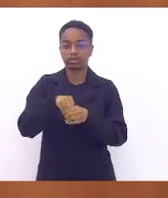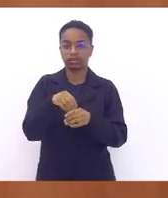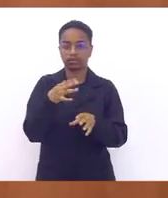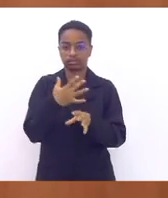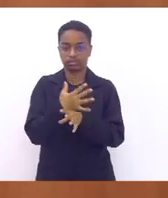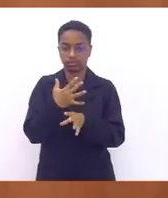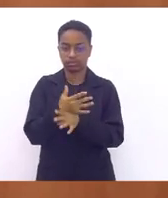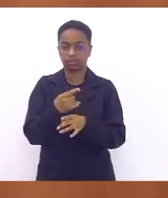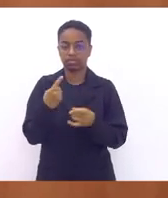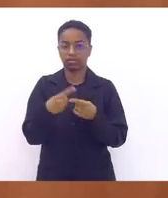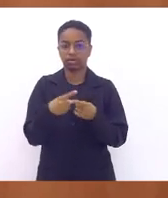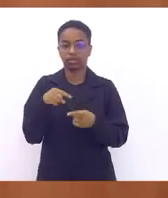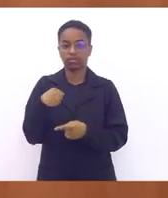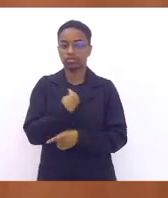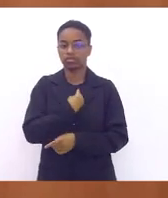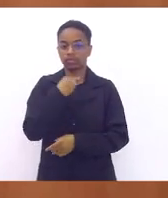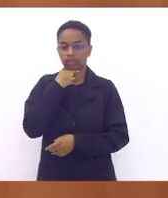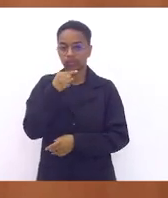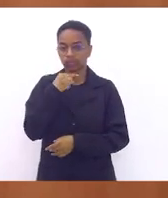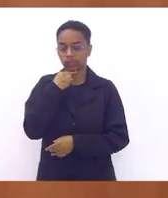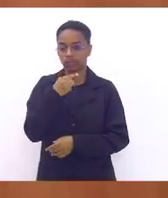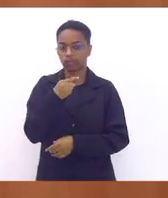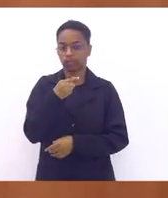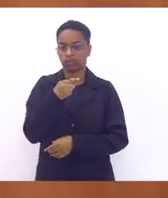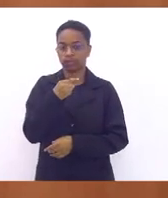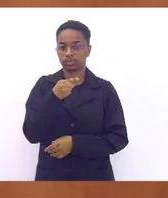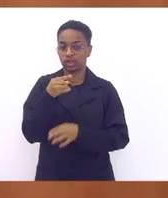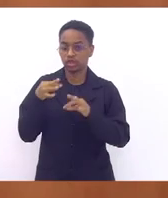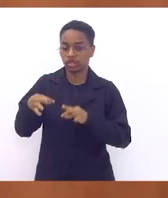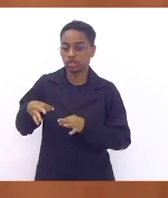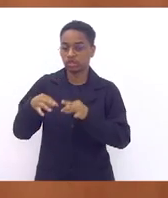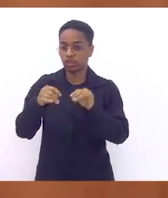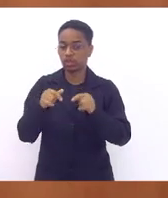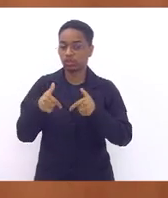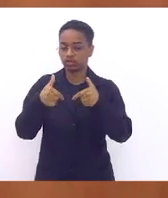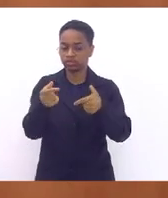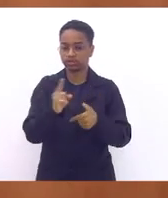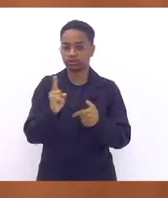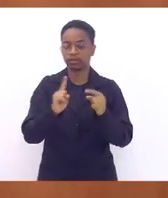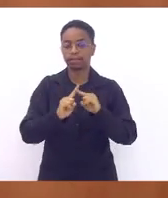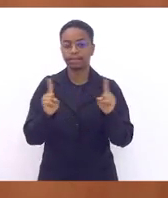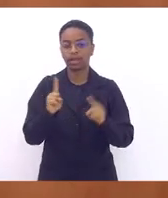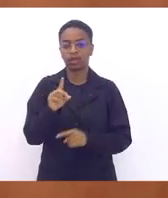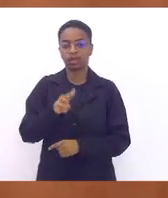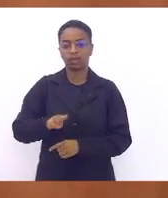municípios, como a gente não conseguiu fazer em todos, a gente também usou